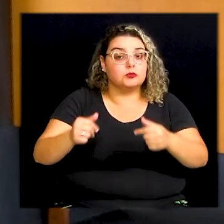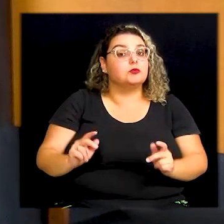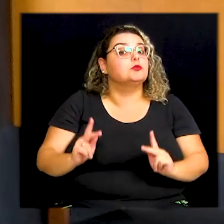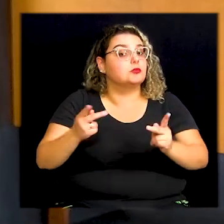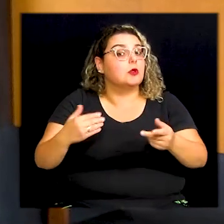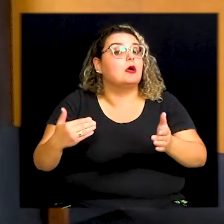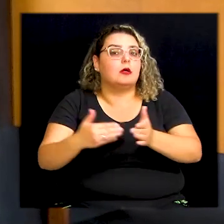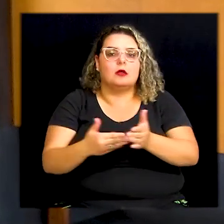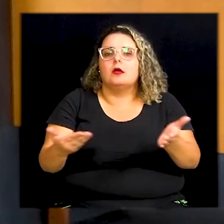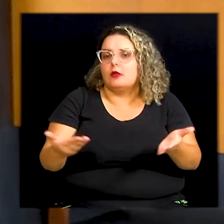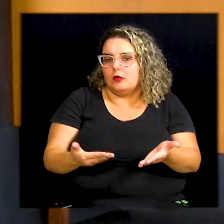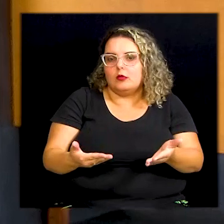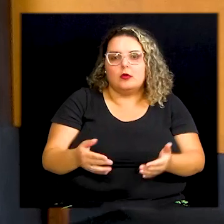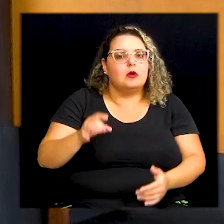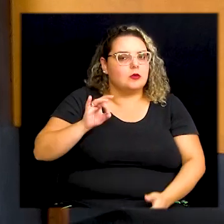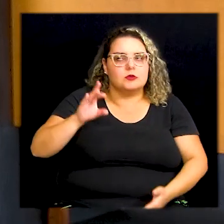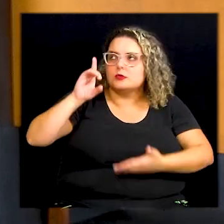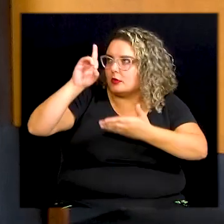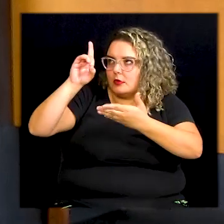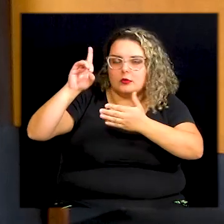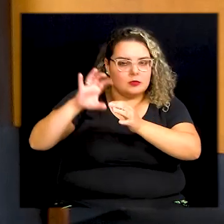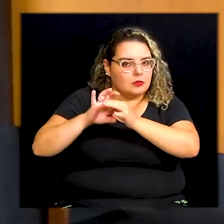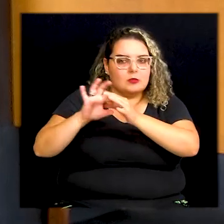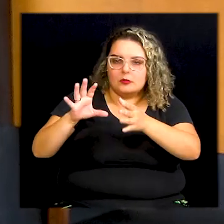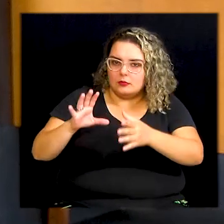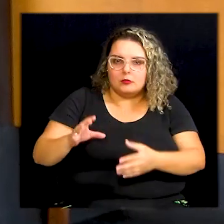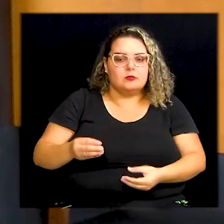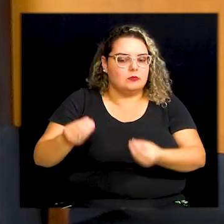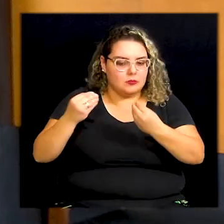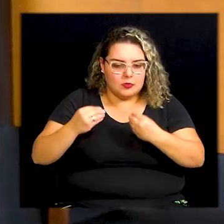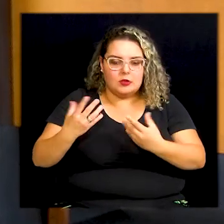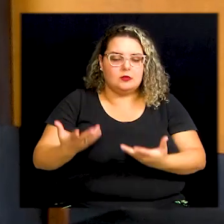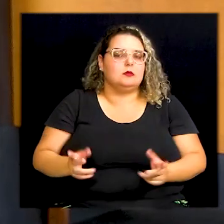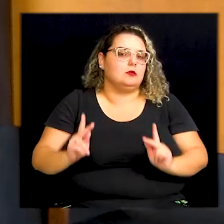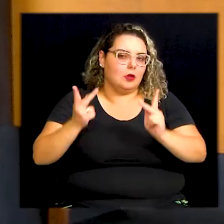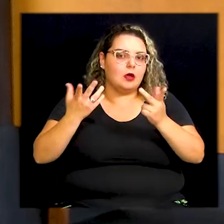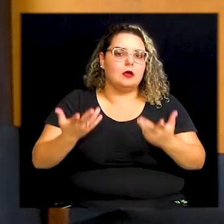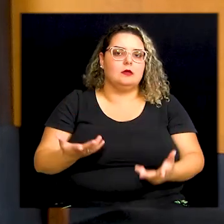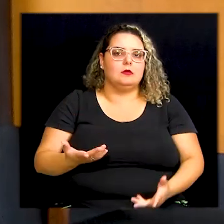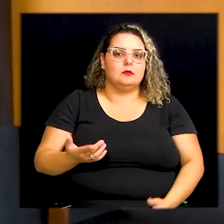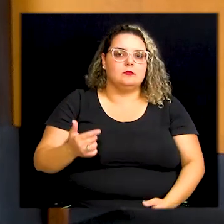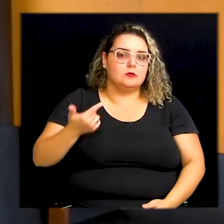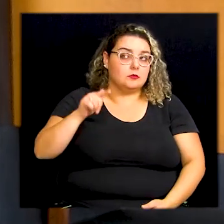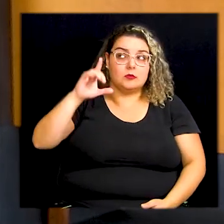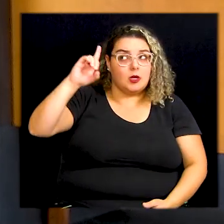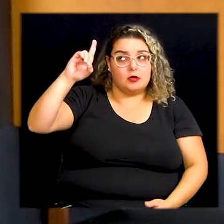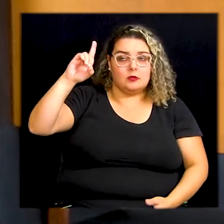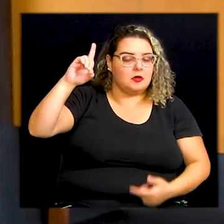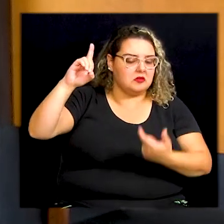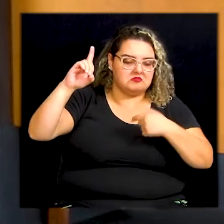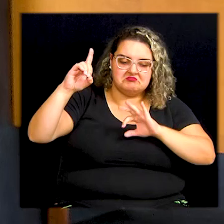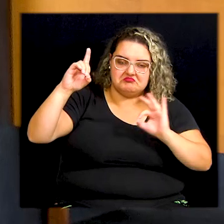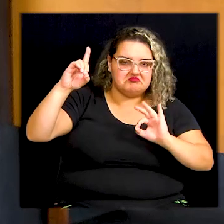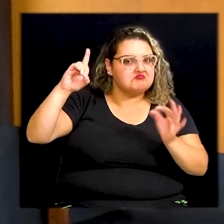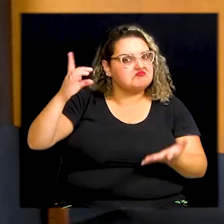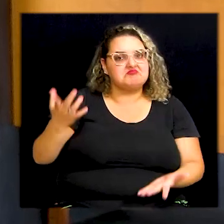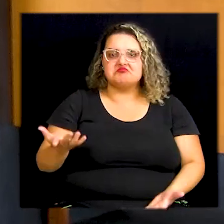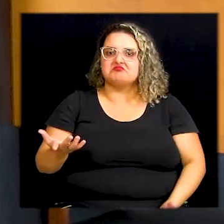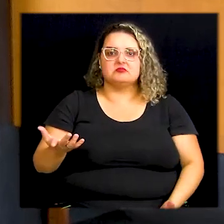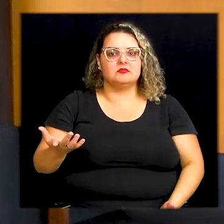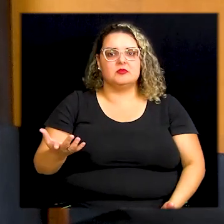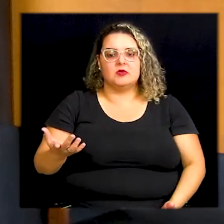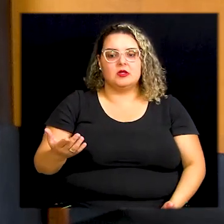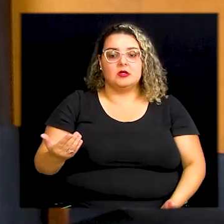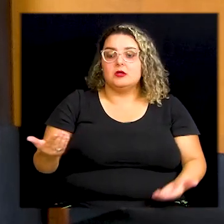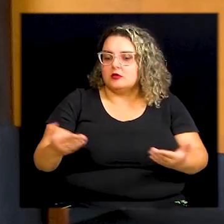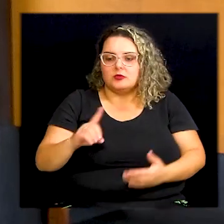eu conquistei até hoje, só Deus poderia permitir eu conquistar. Sem Ele eu não seria ninguém e